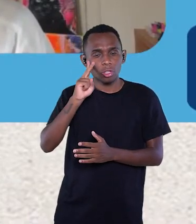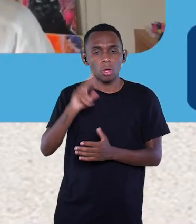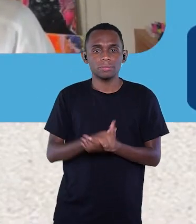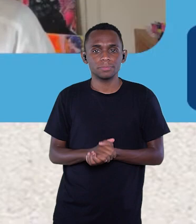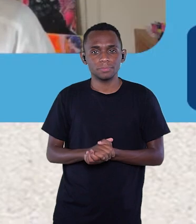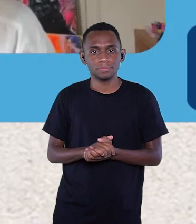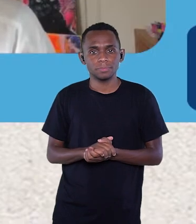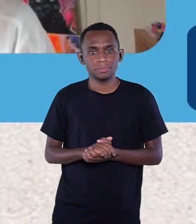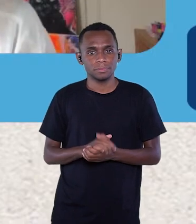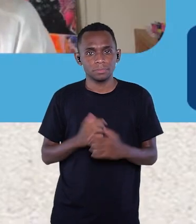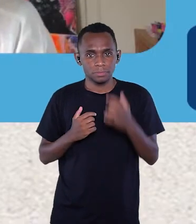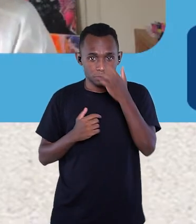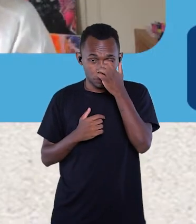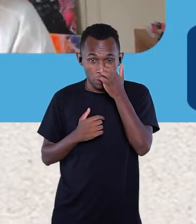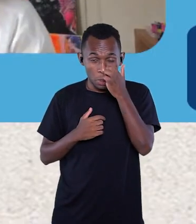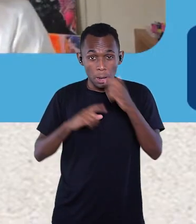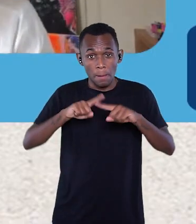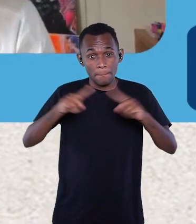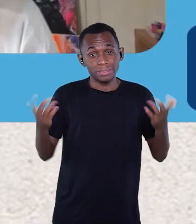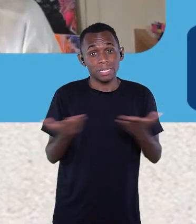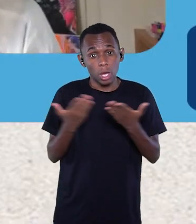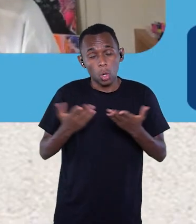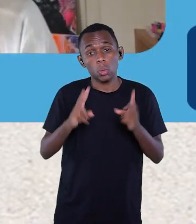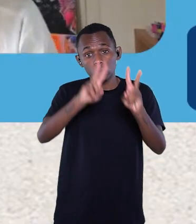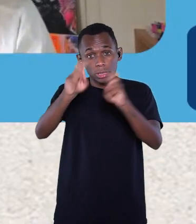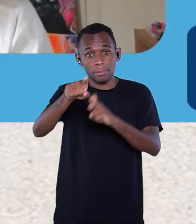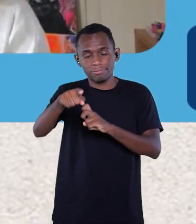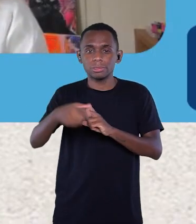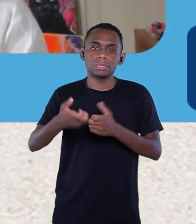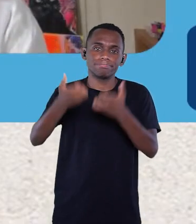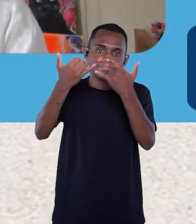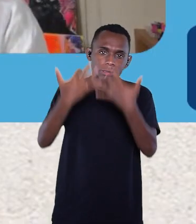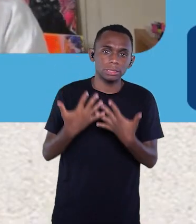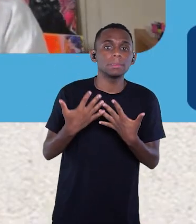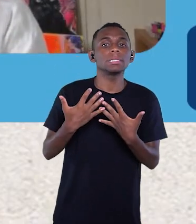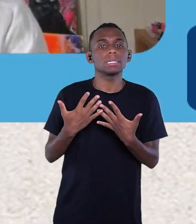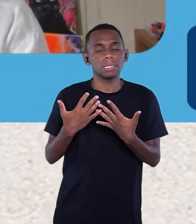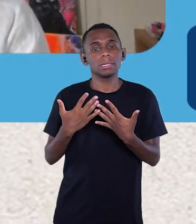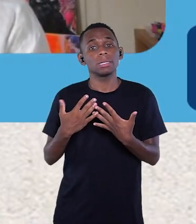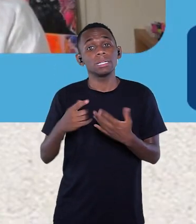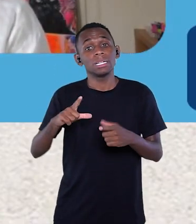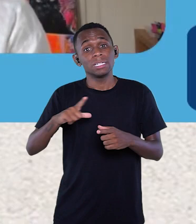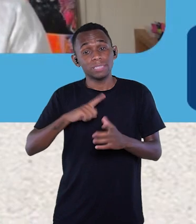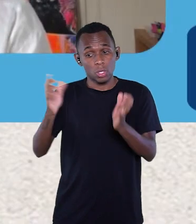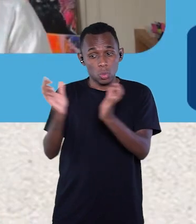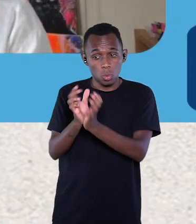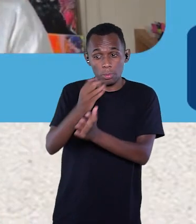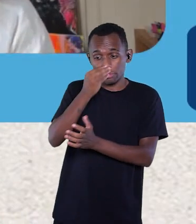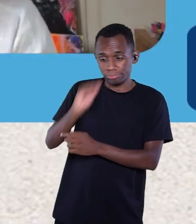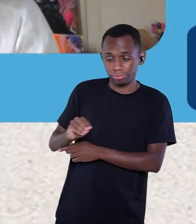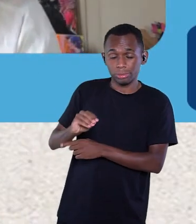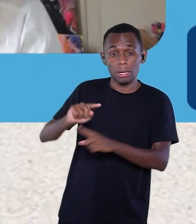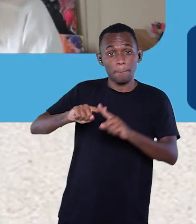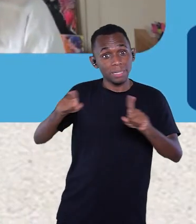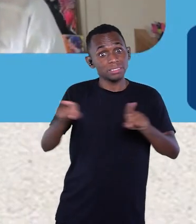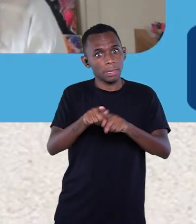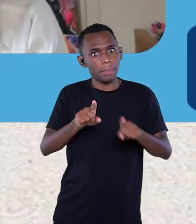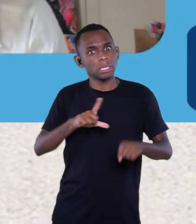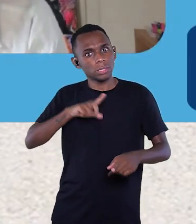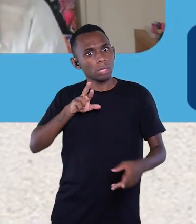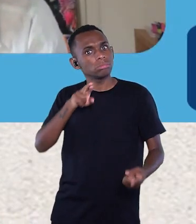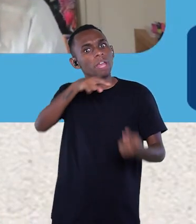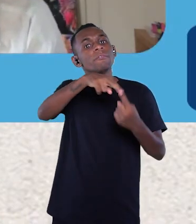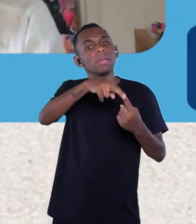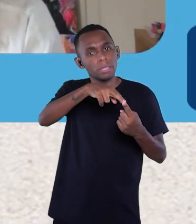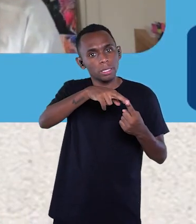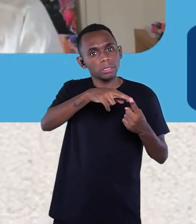Agora, uma questão que você traz, a gente tem as invisibilizadas, mas a gente tem referência no Brasil também, que você